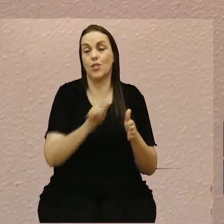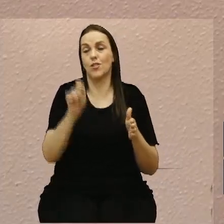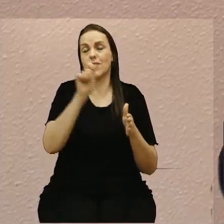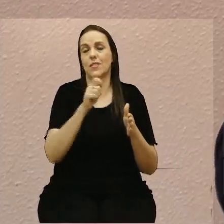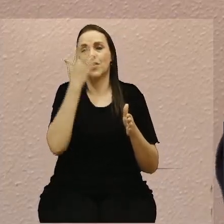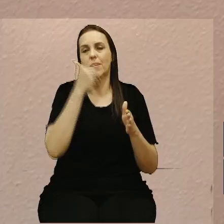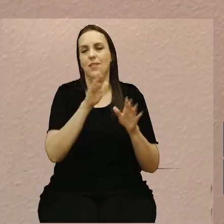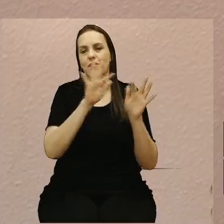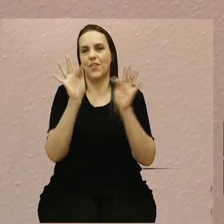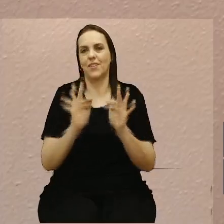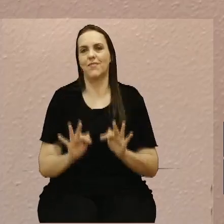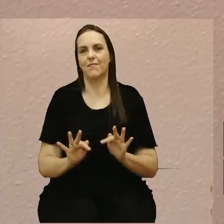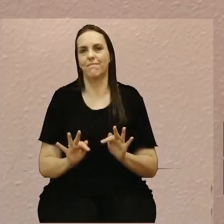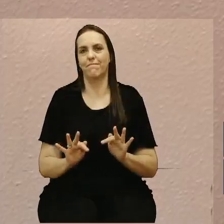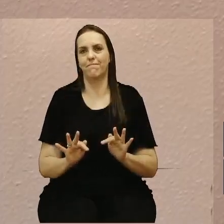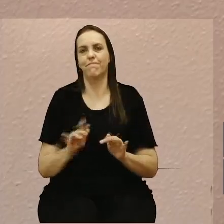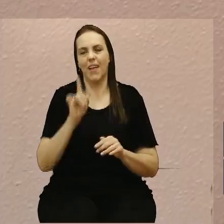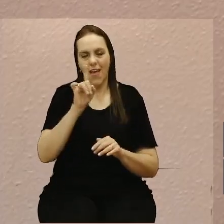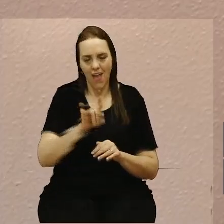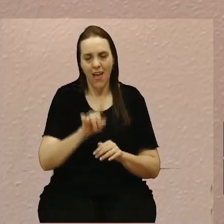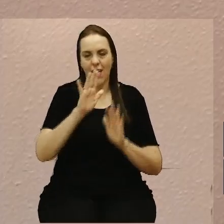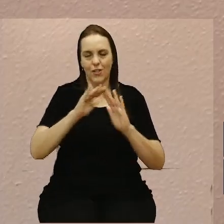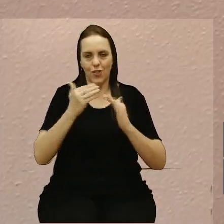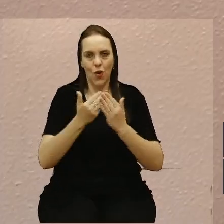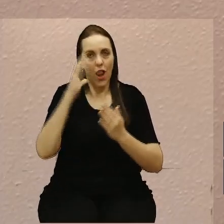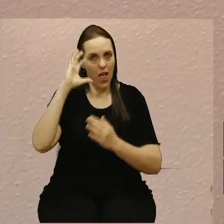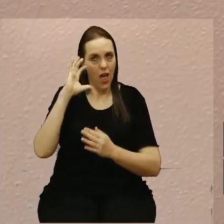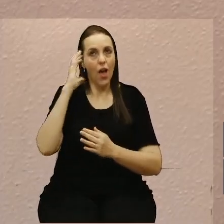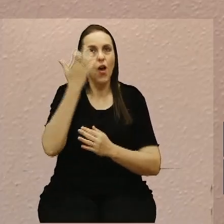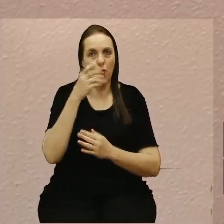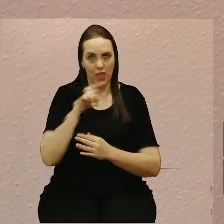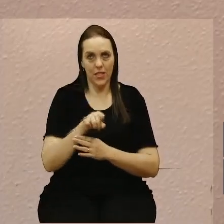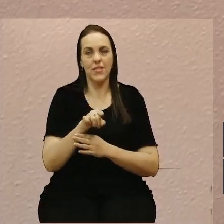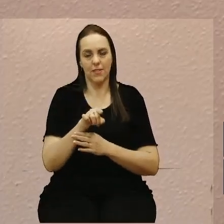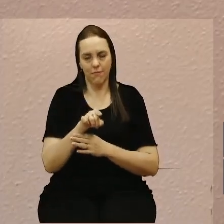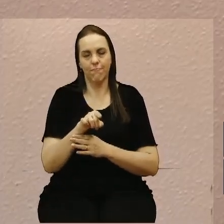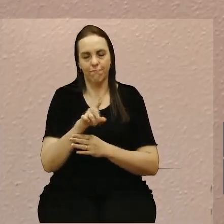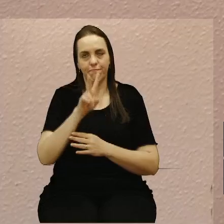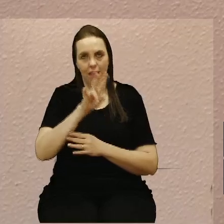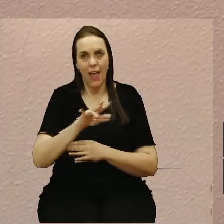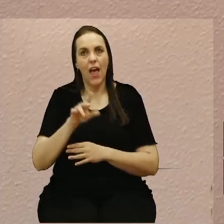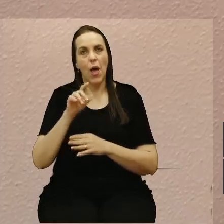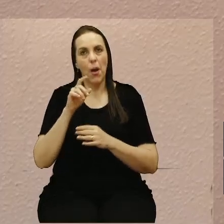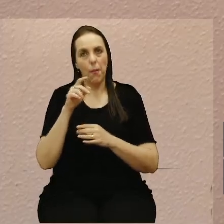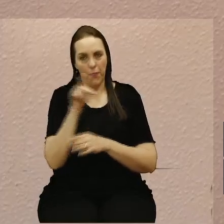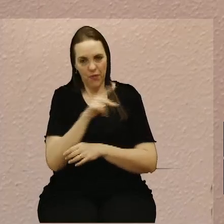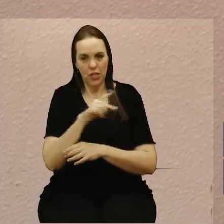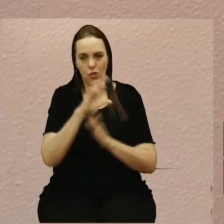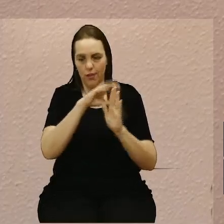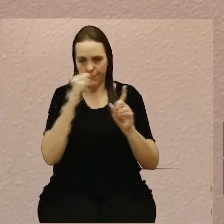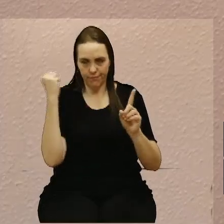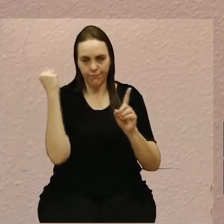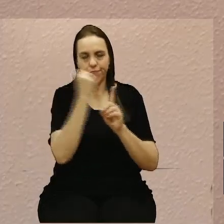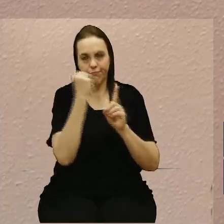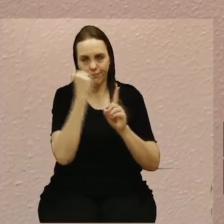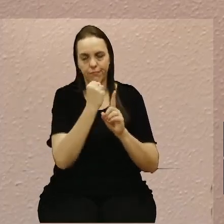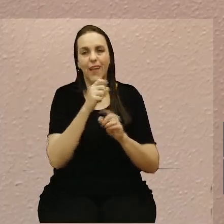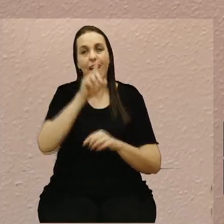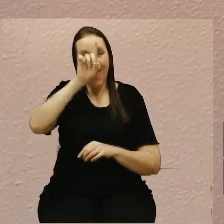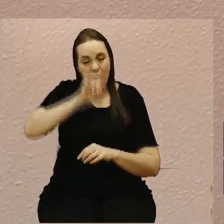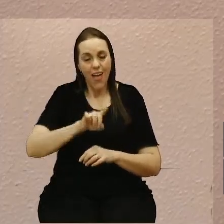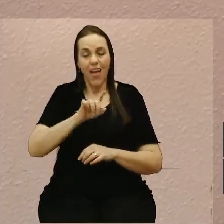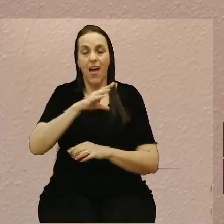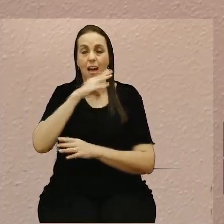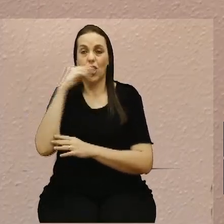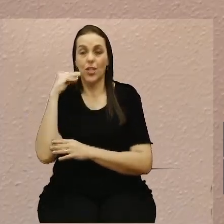Criança Feliz, né, na escola que aconteceu a situação com a professora de esfaqueamento, eram adolescentes